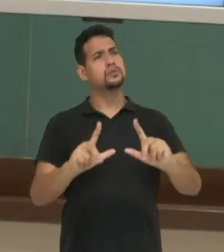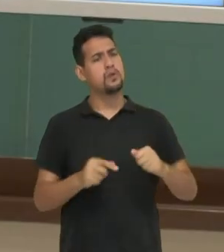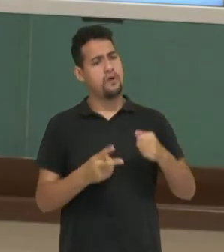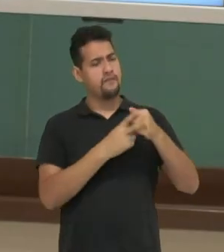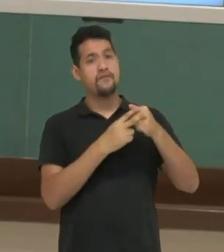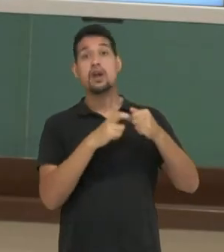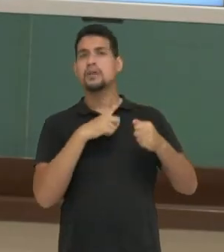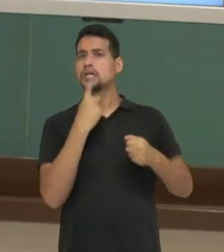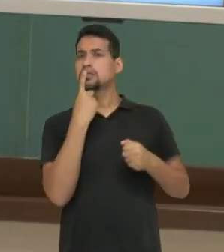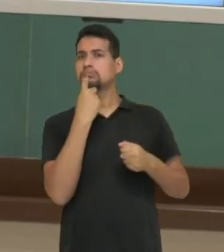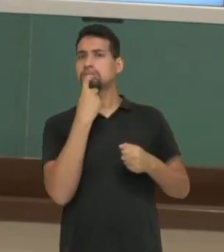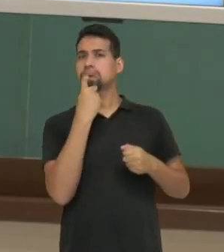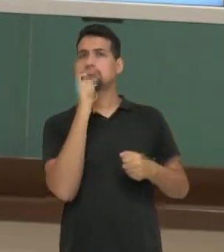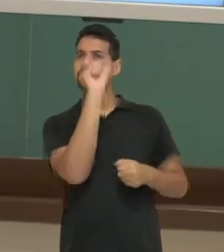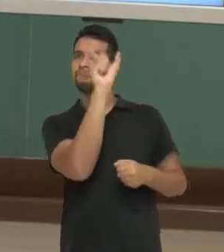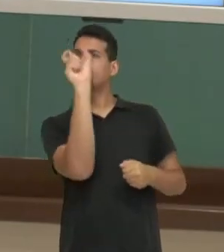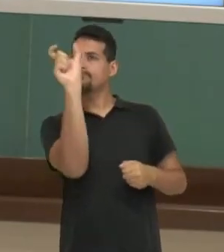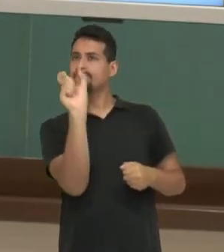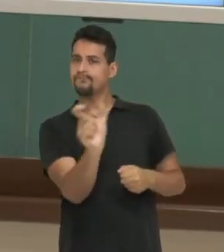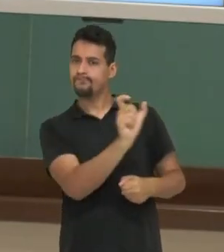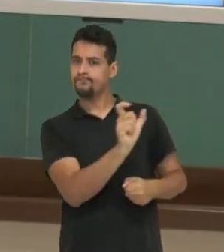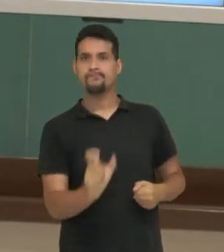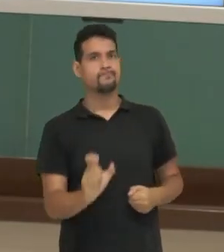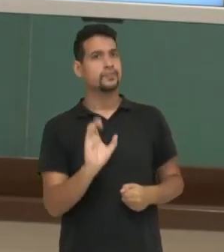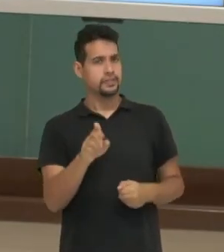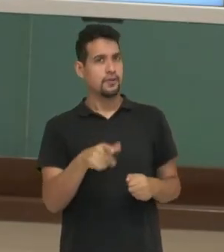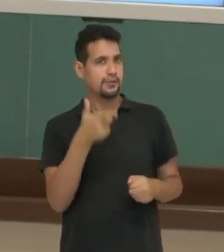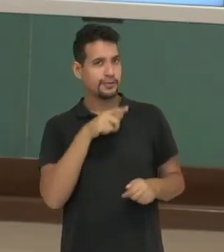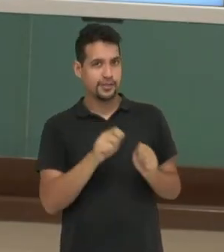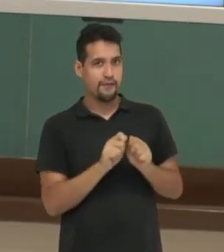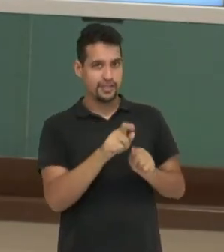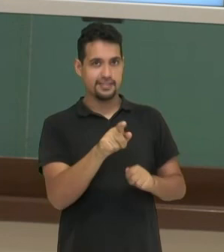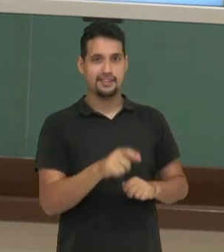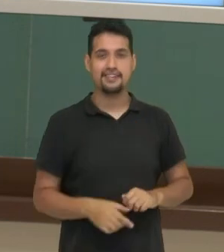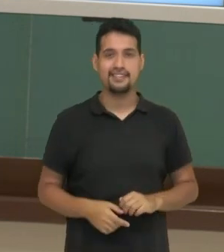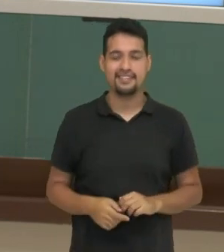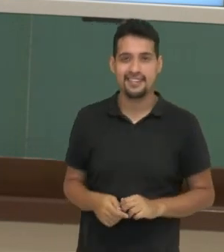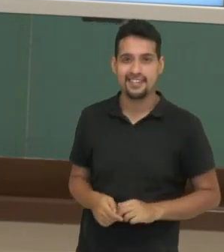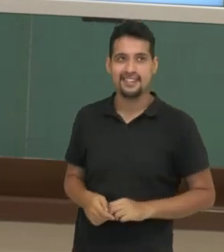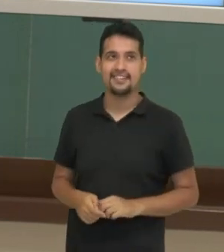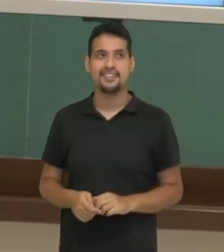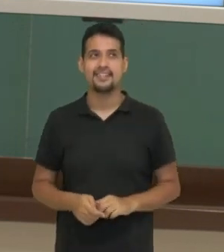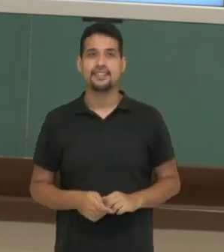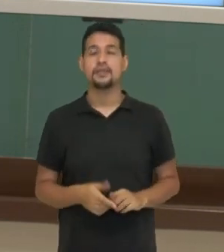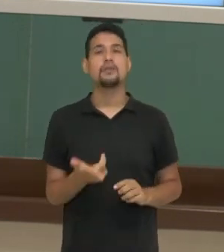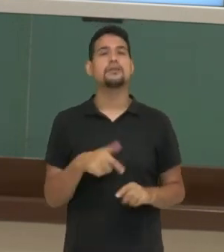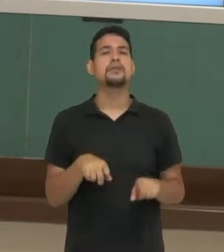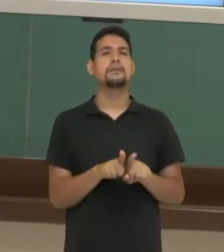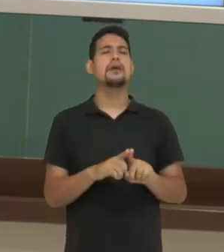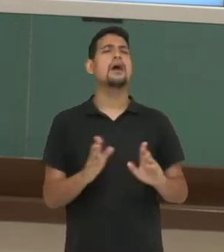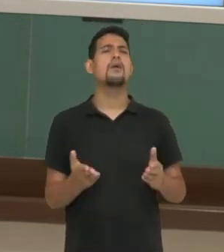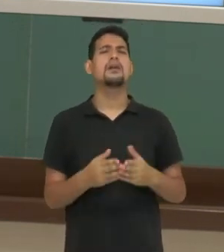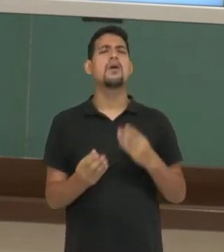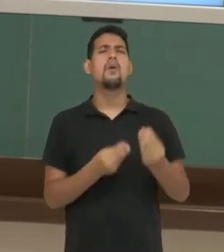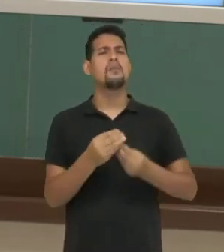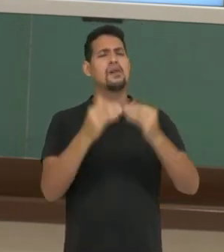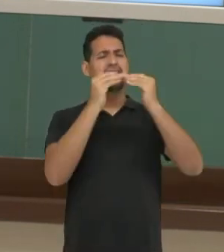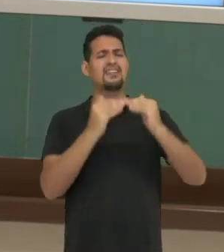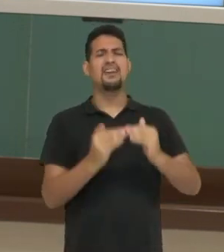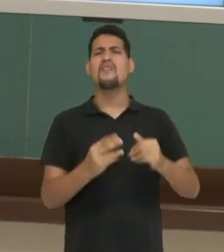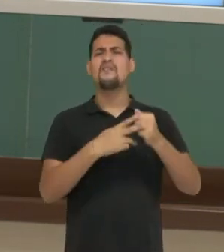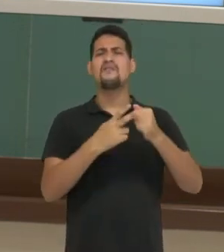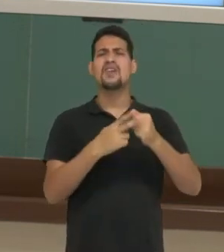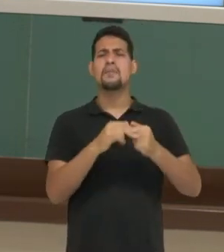estão conjugados no pretérito do indefinido. Vamos a seguir. Ahora, ¿cómo conjugamos los